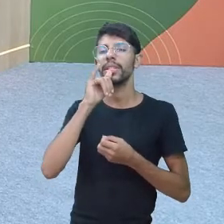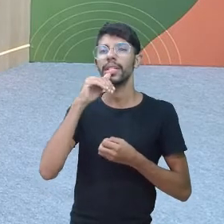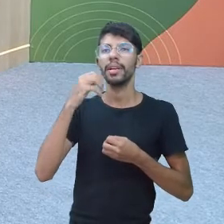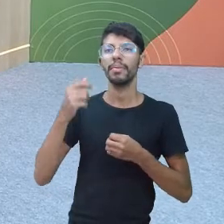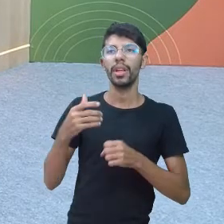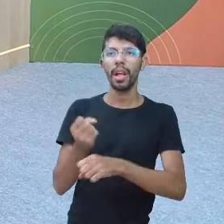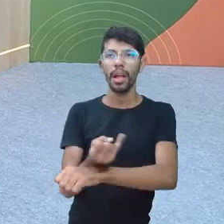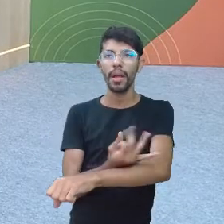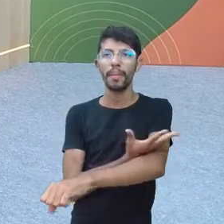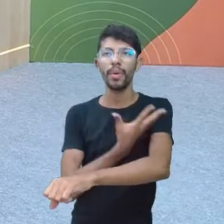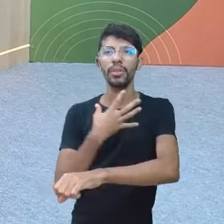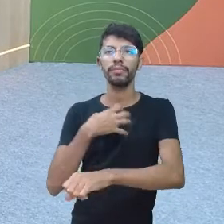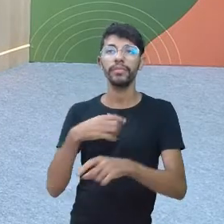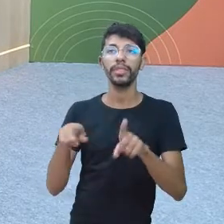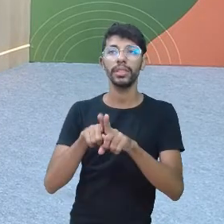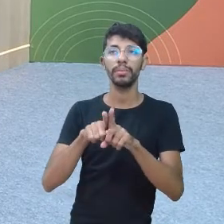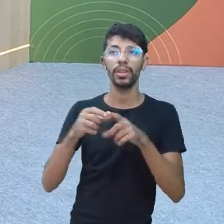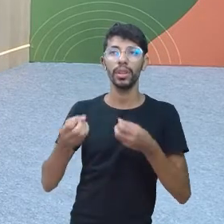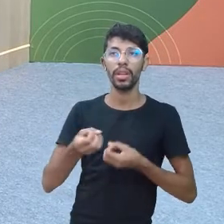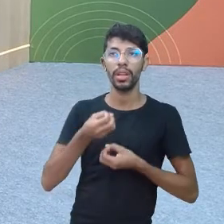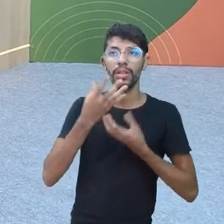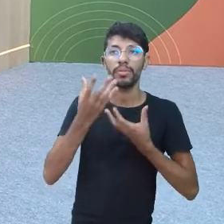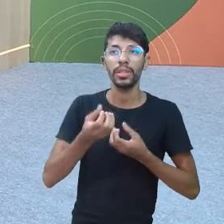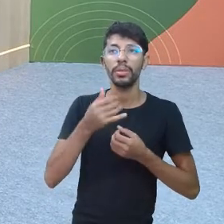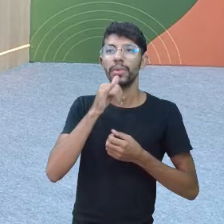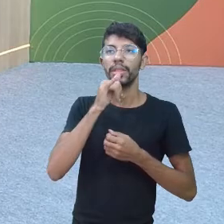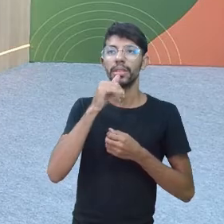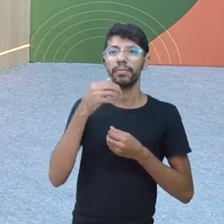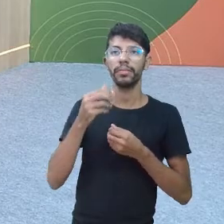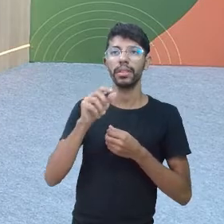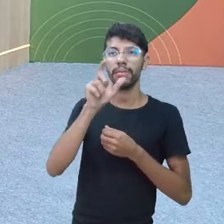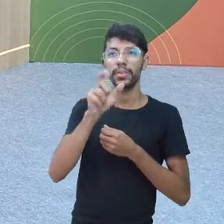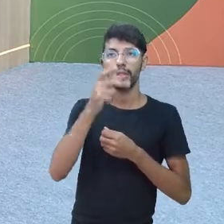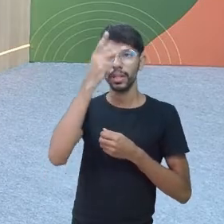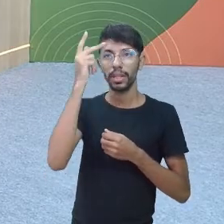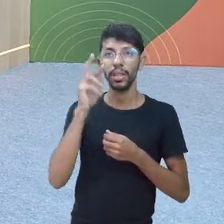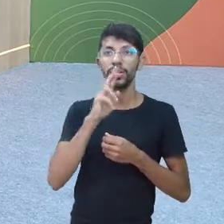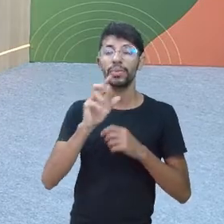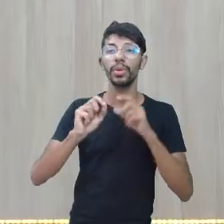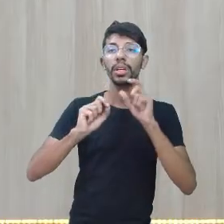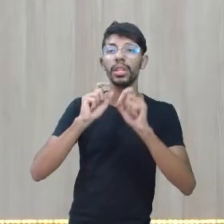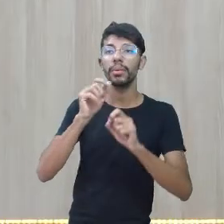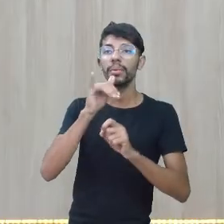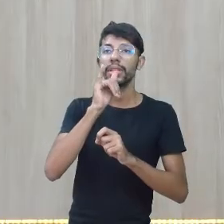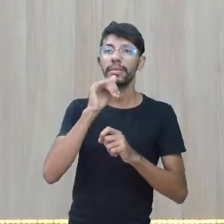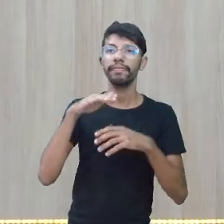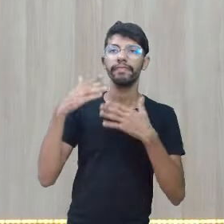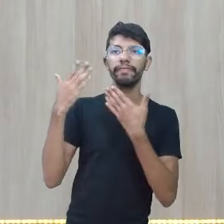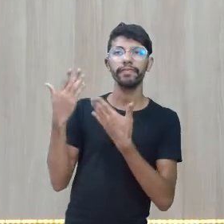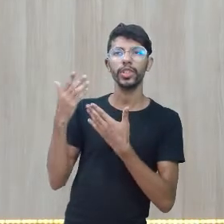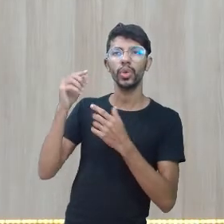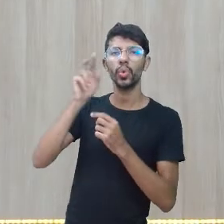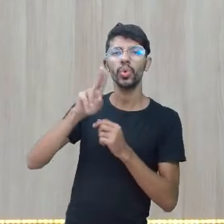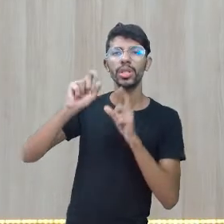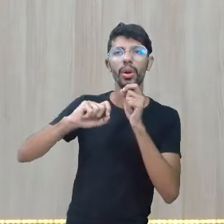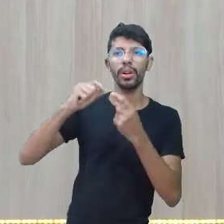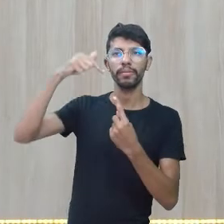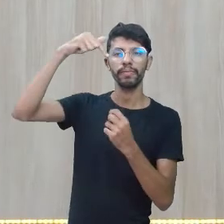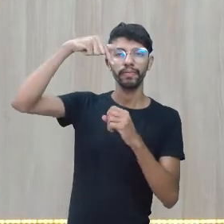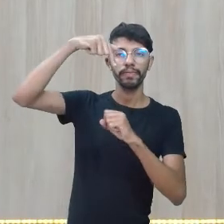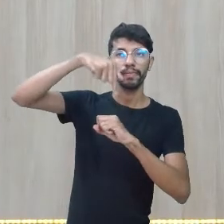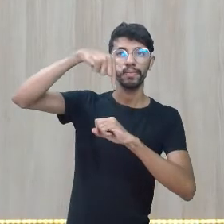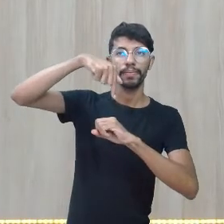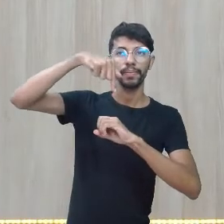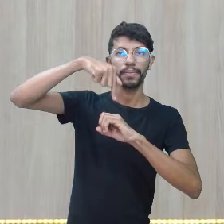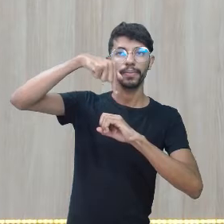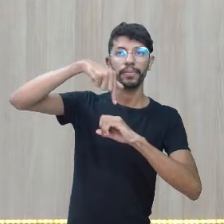aspas, reticências, podem ser inseridos para marcar a oralidade e a ação dos participantes. Isso é muito comum quando eu preciso transcrever, né? Quando eu dou